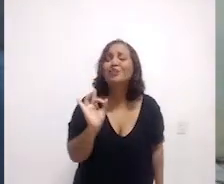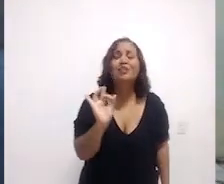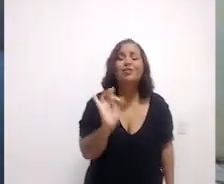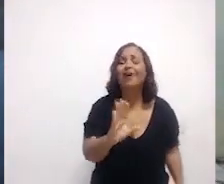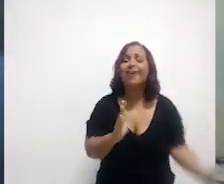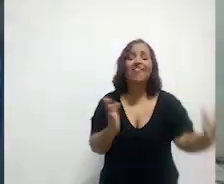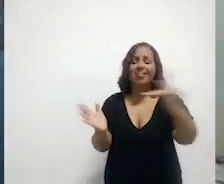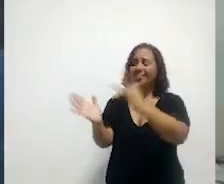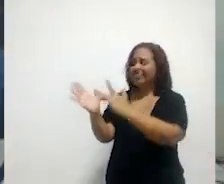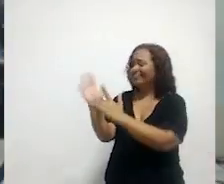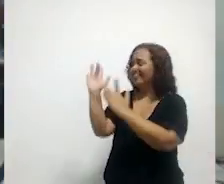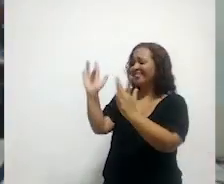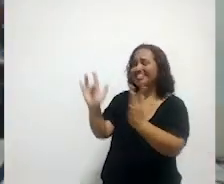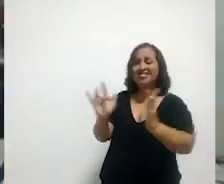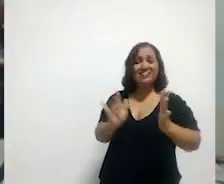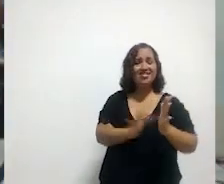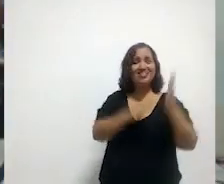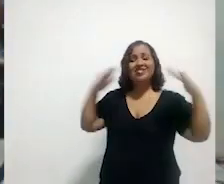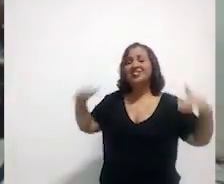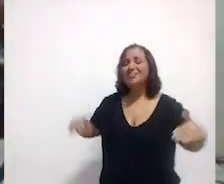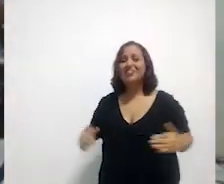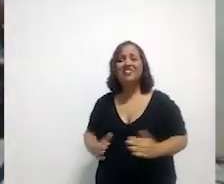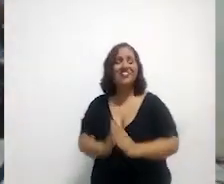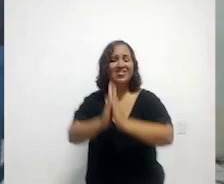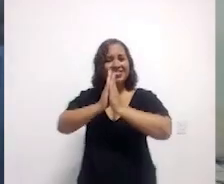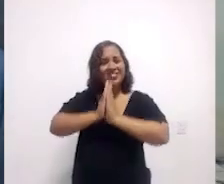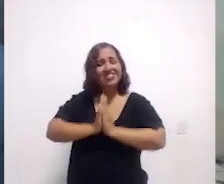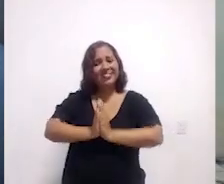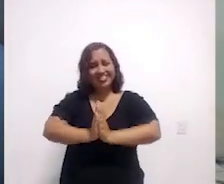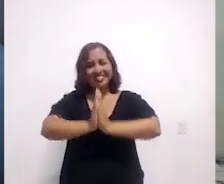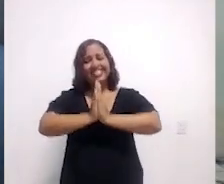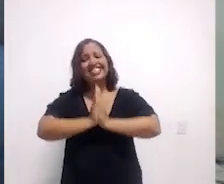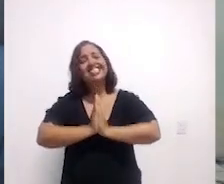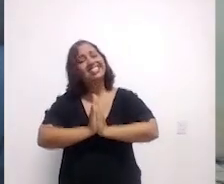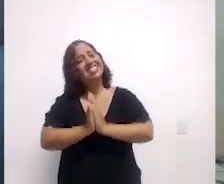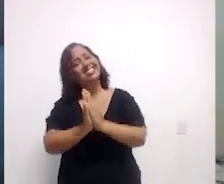Somente a ti, Jesus.